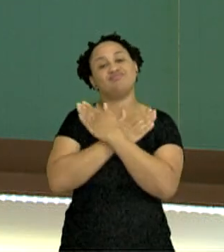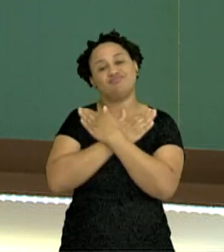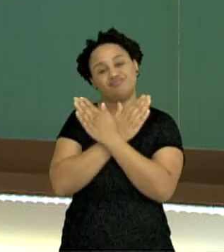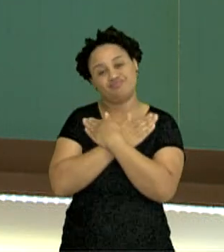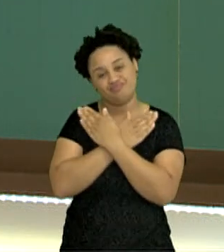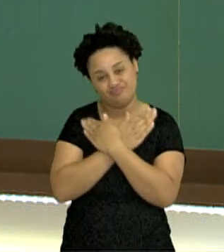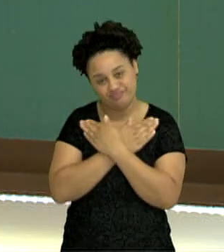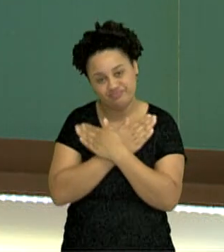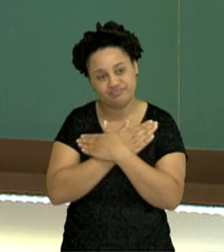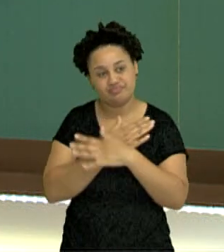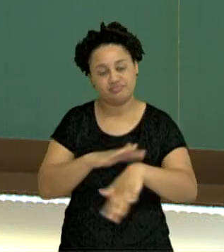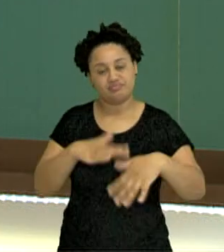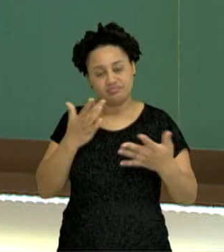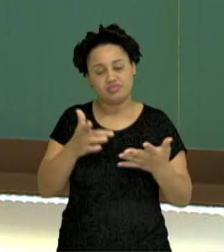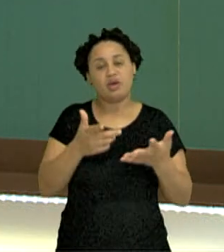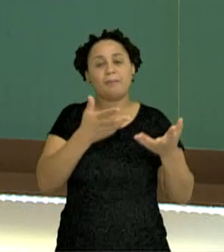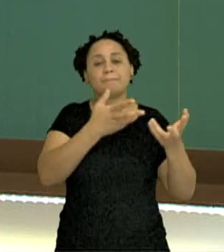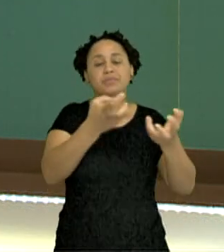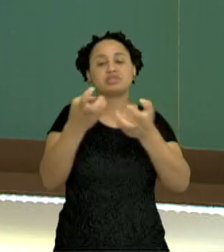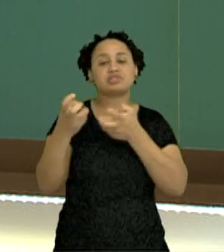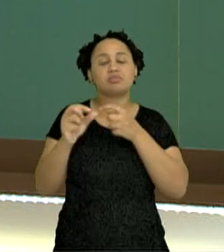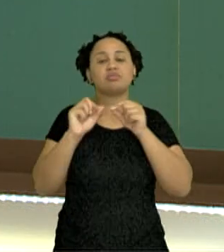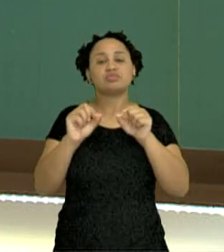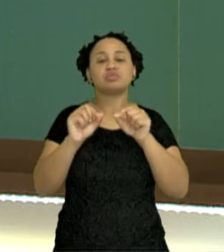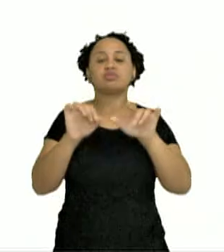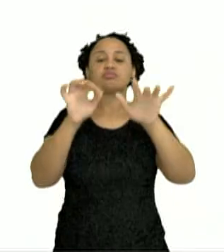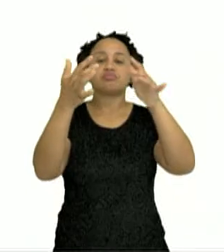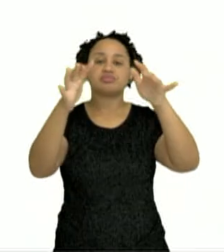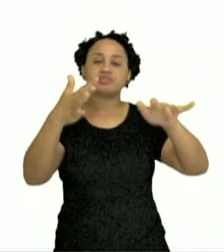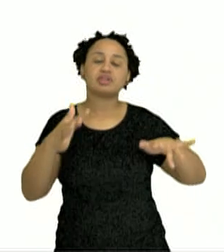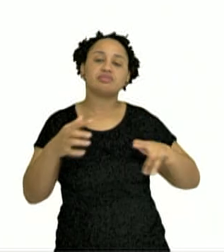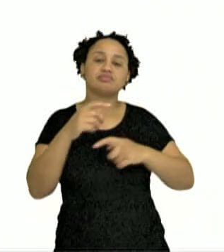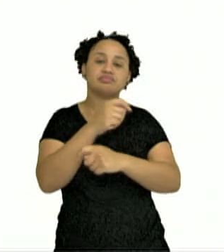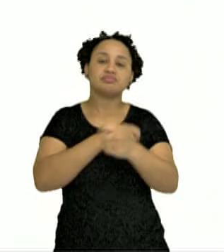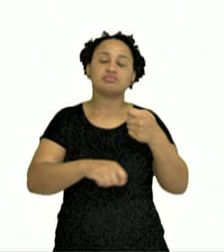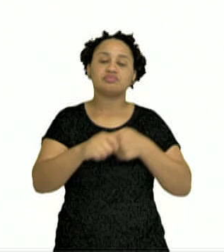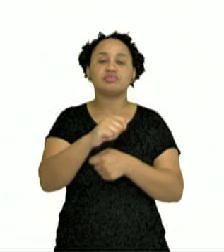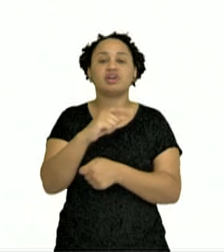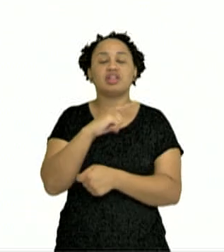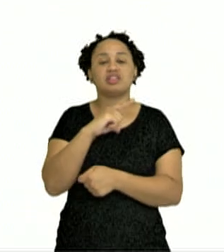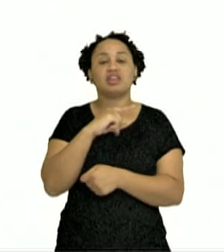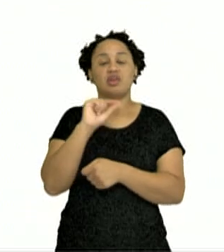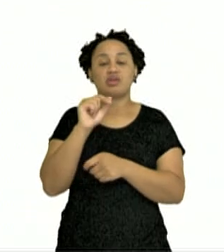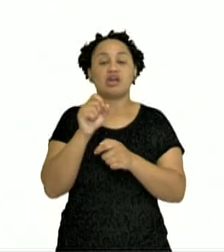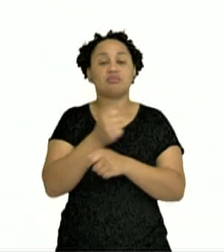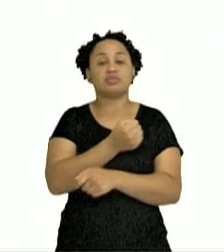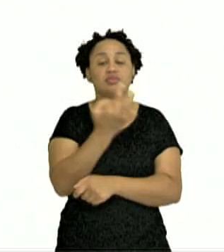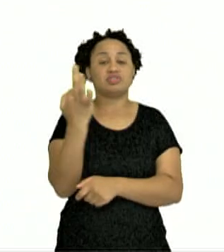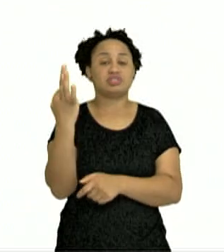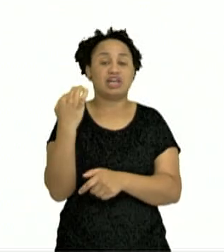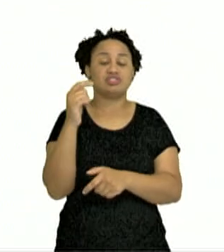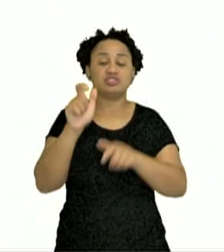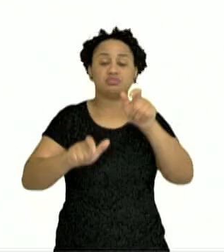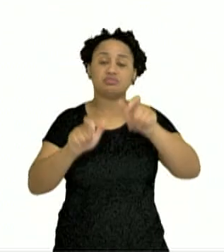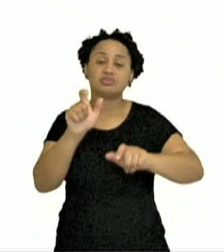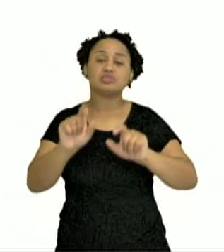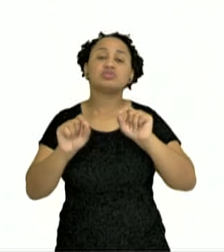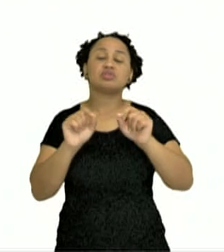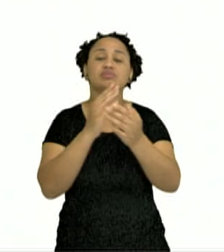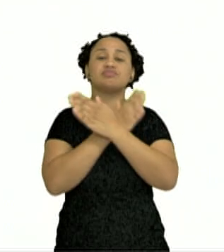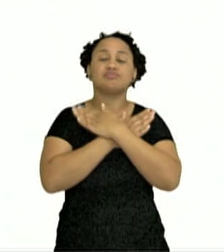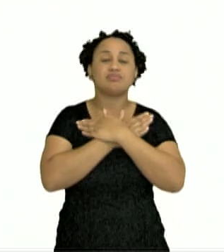nós vamos perceber também que dentro de um momento de crise econômica, nós vamos ter um aumento significativo no número